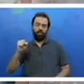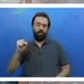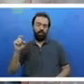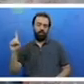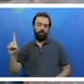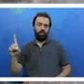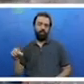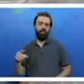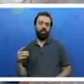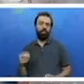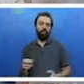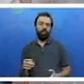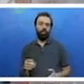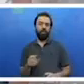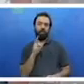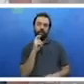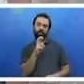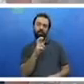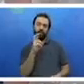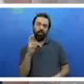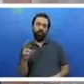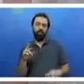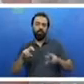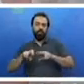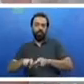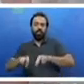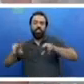resultado, portanto, elas não são